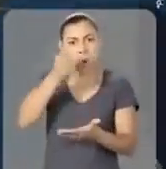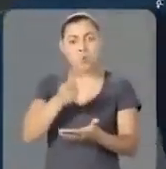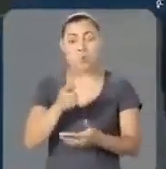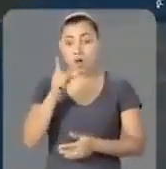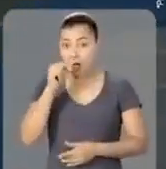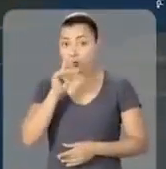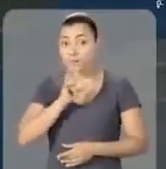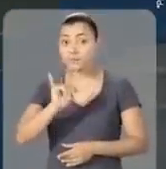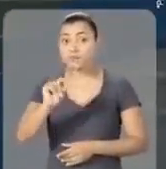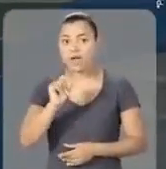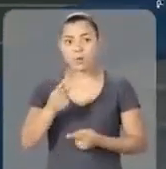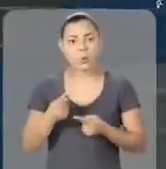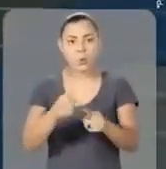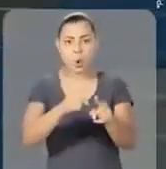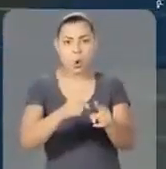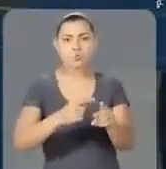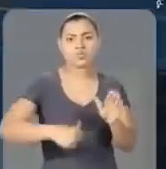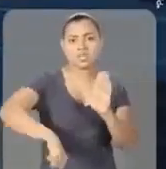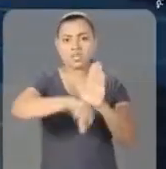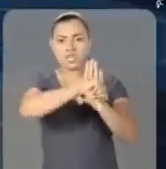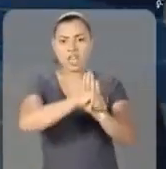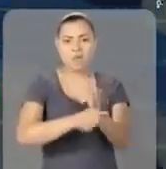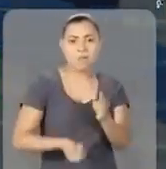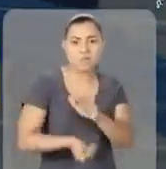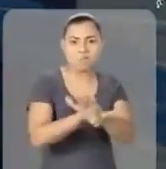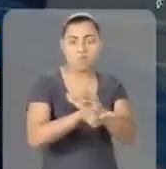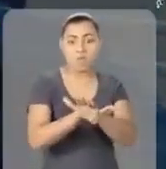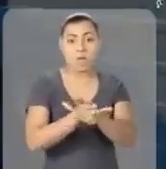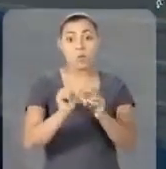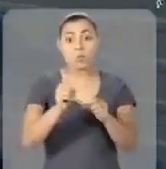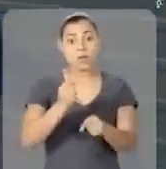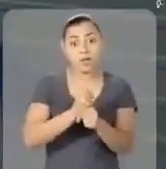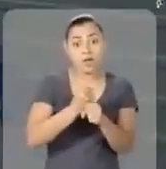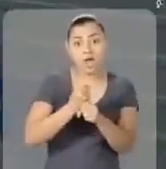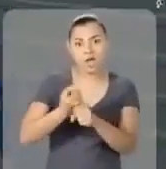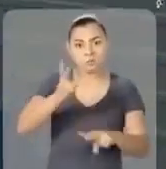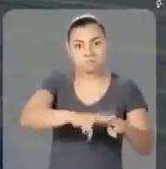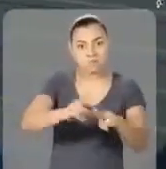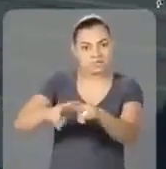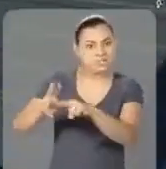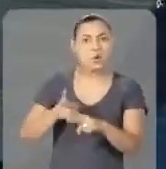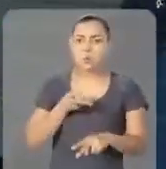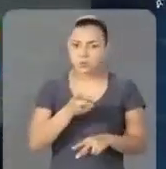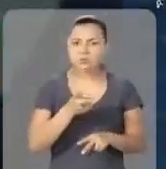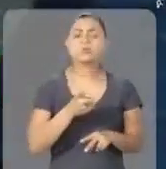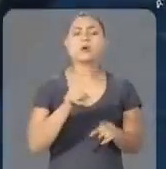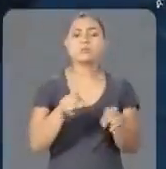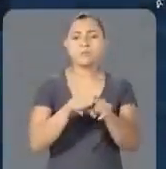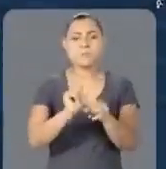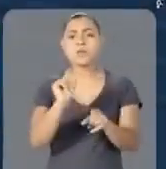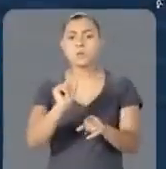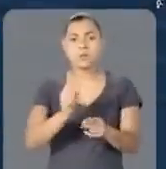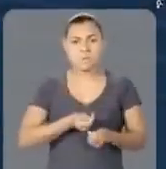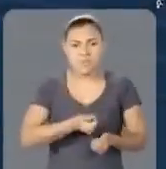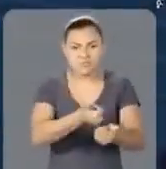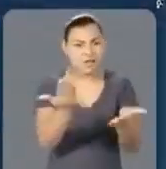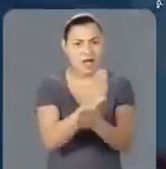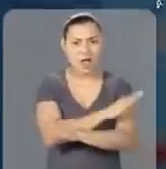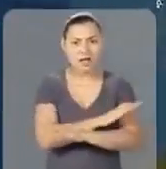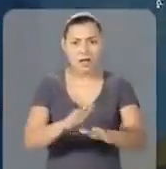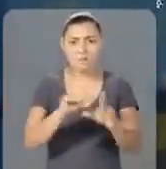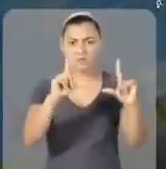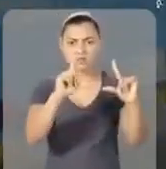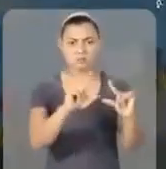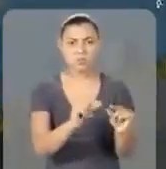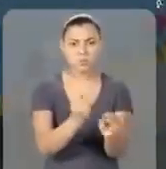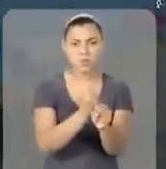Geraldo Alckmin vai combater a impunidade, aumentando o tempo de prisão para bandidos e corruptos, acabando com benefícios e com